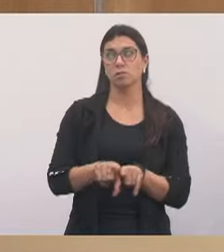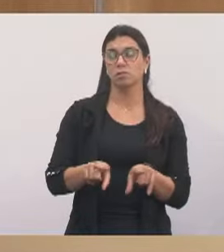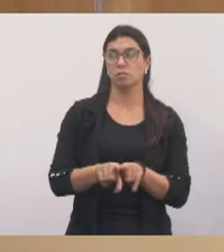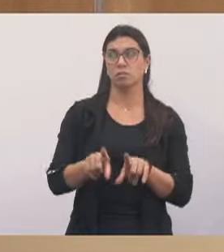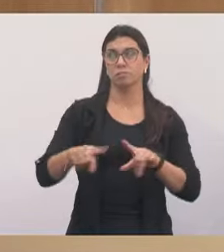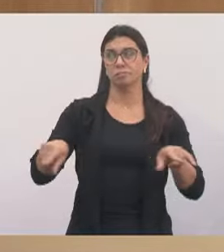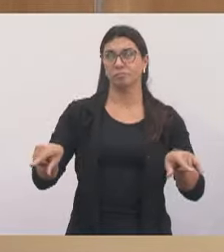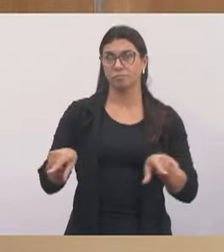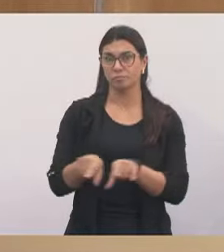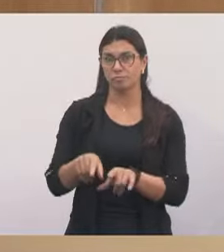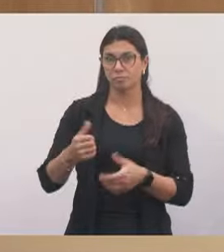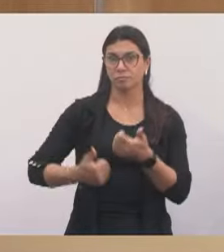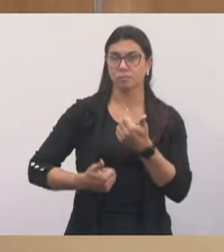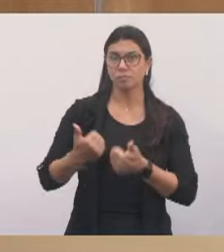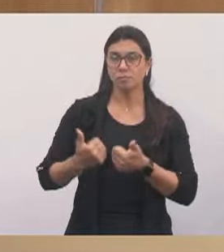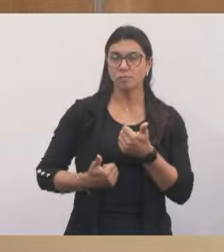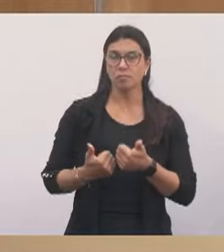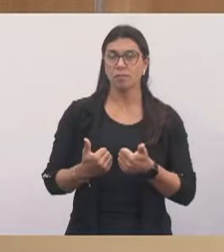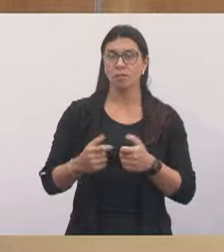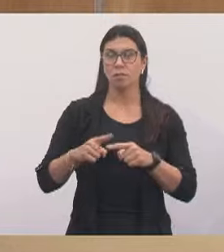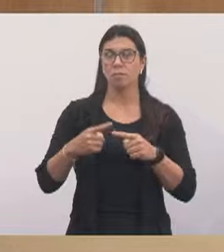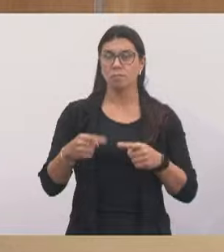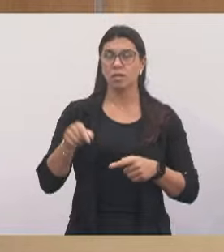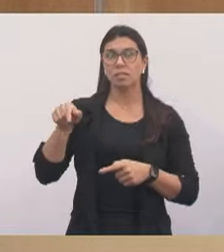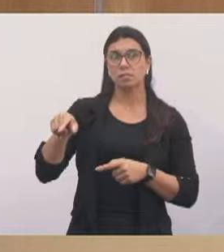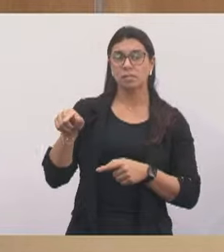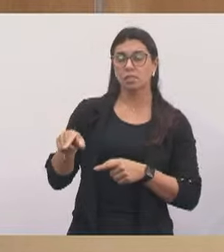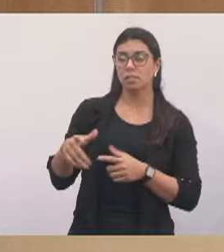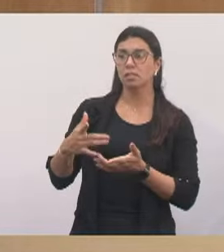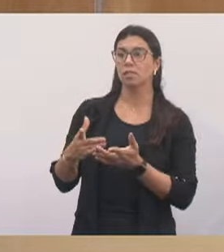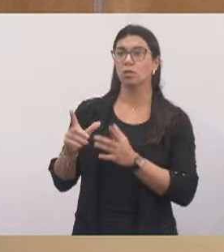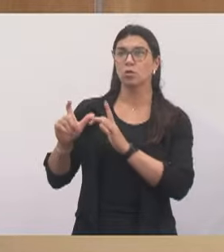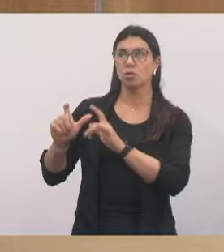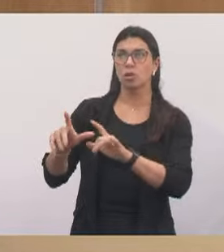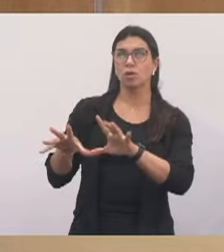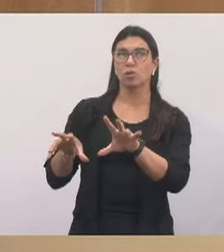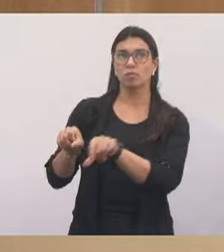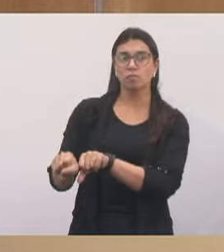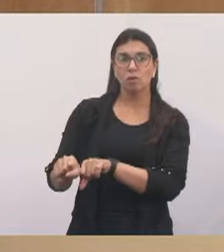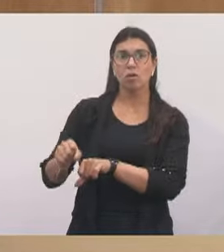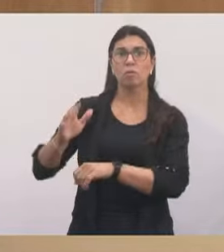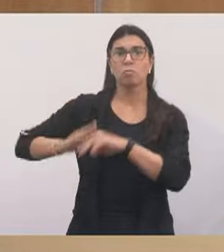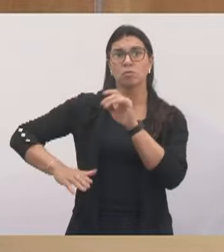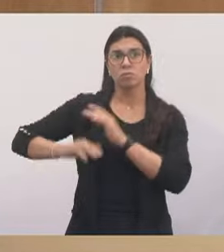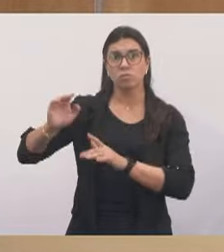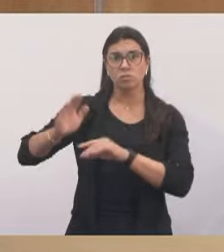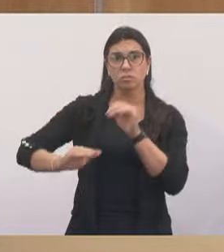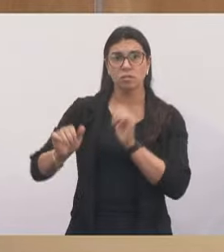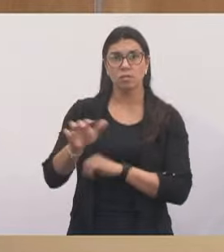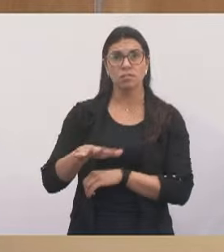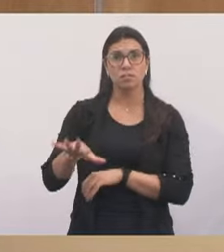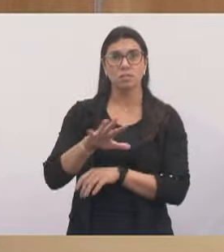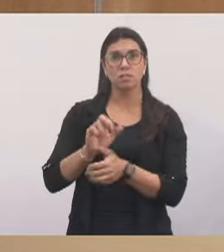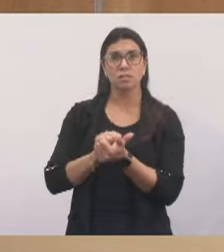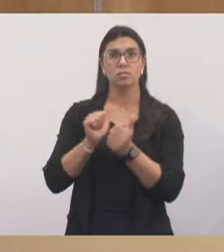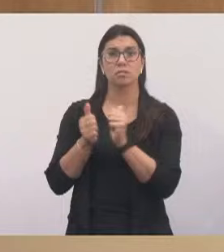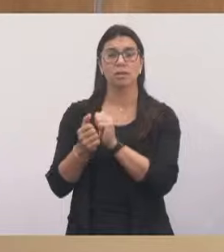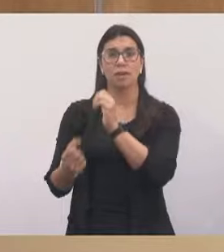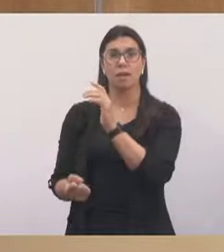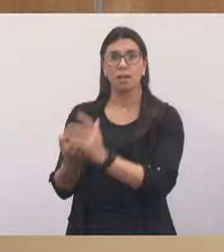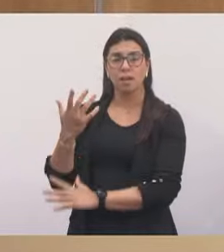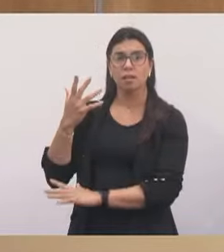de futebol. E é no campo de futebol que a gente forma jogadores, que é no campo de futebol que a gente cria